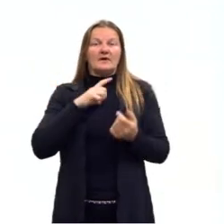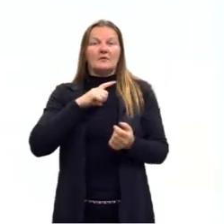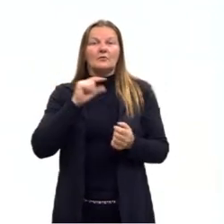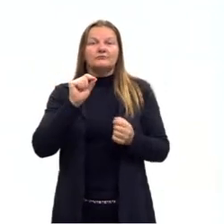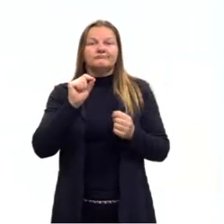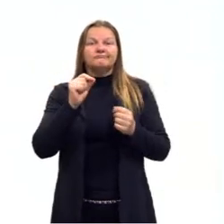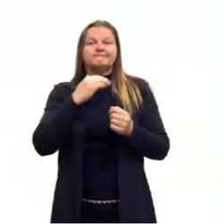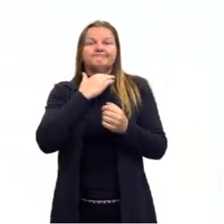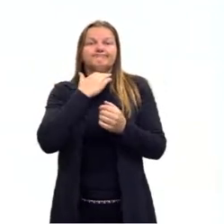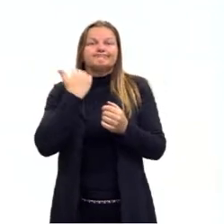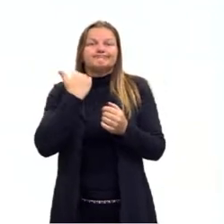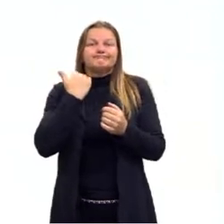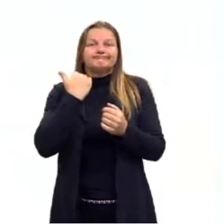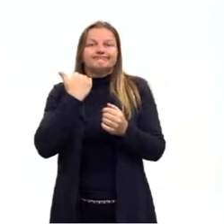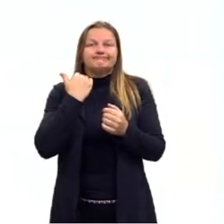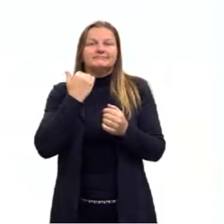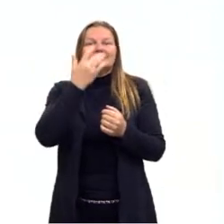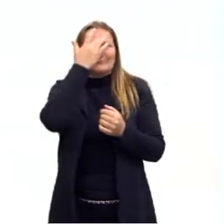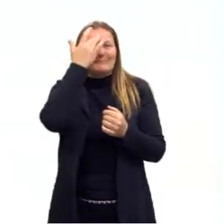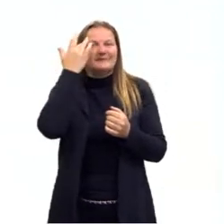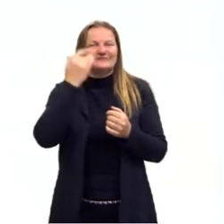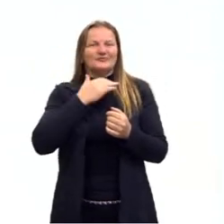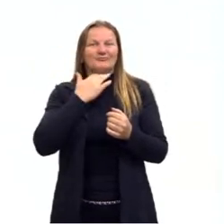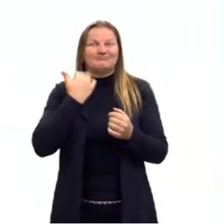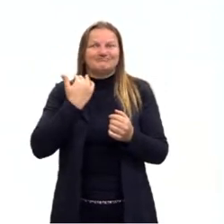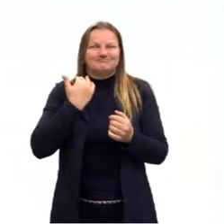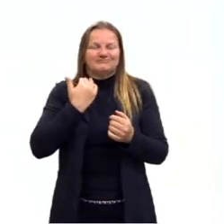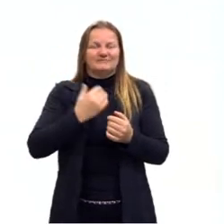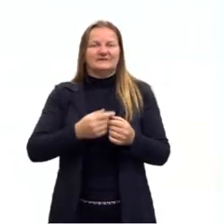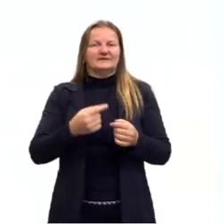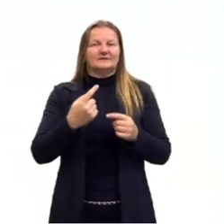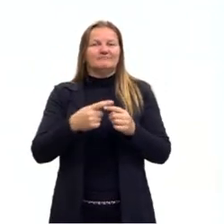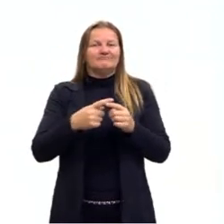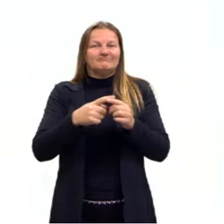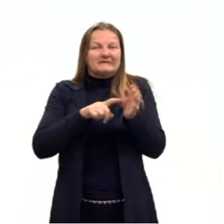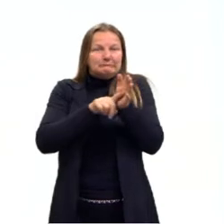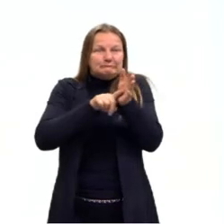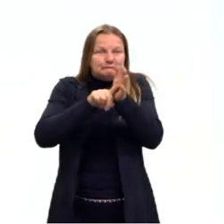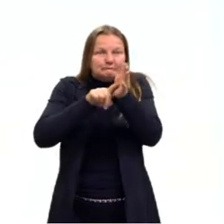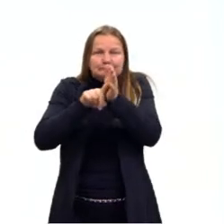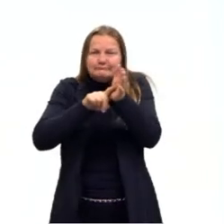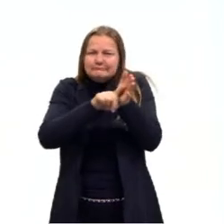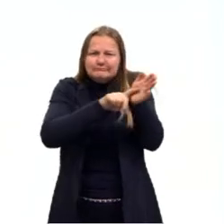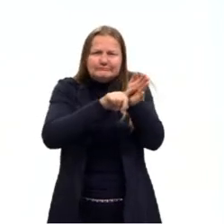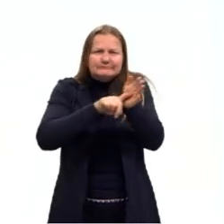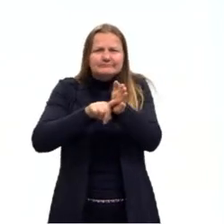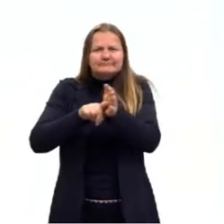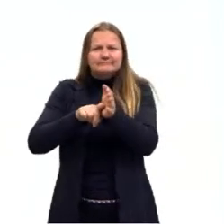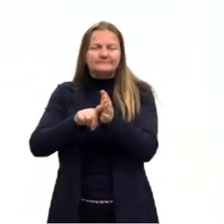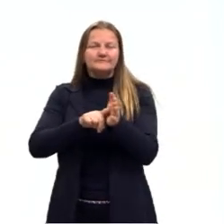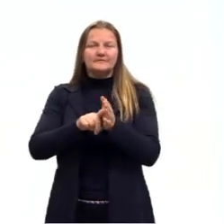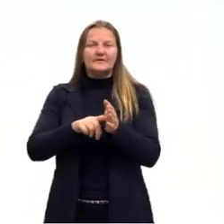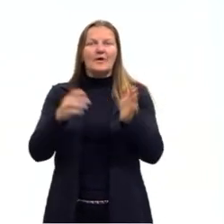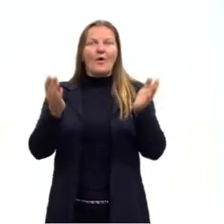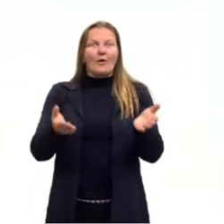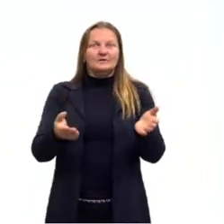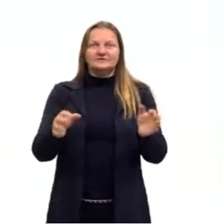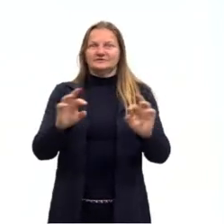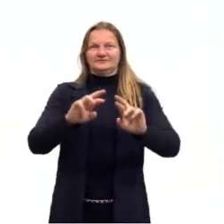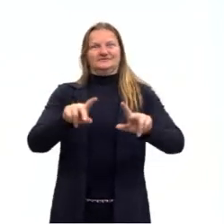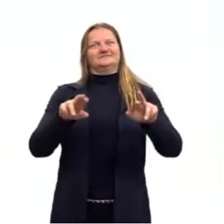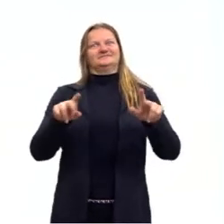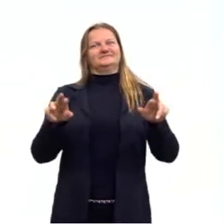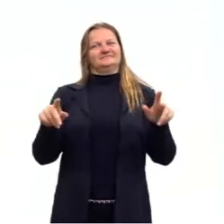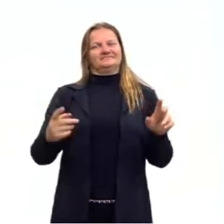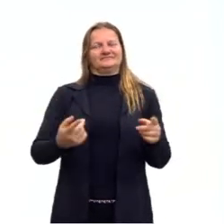acabavam matando mais depressa mais rápido o efeito contrário e hoje em dia mudou